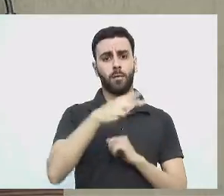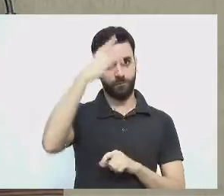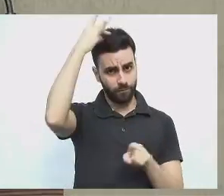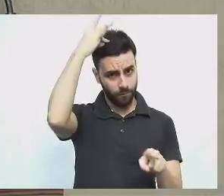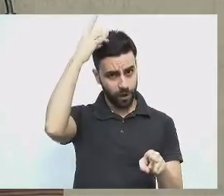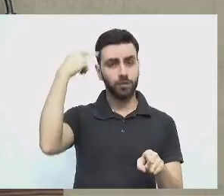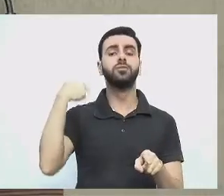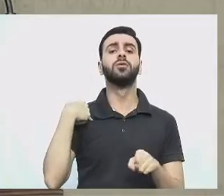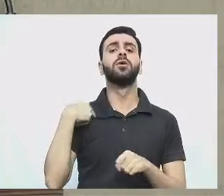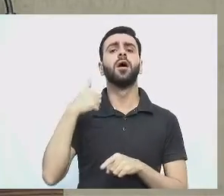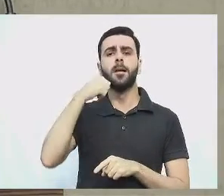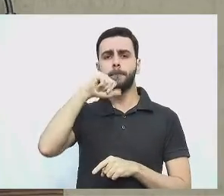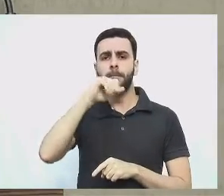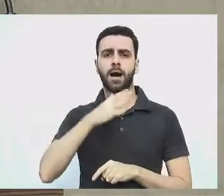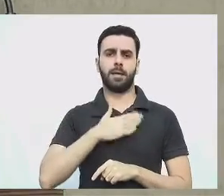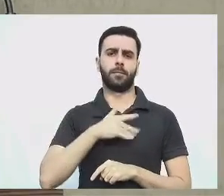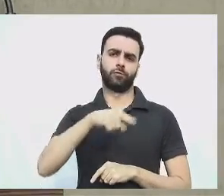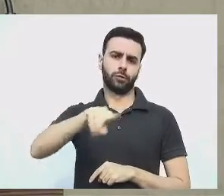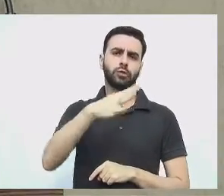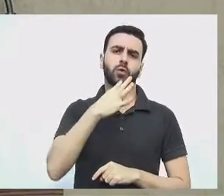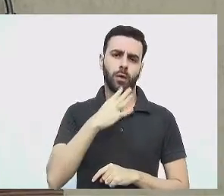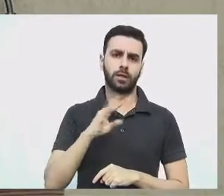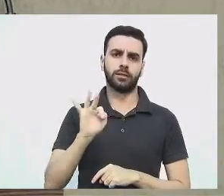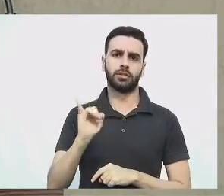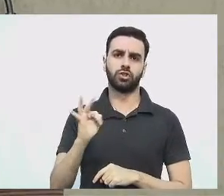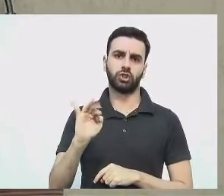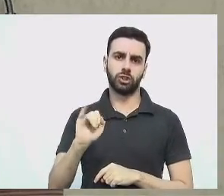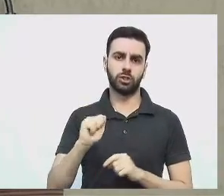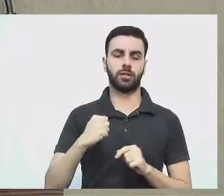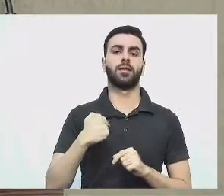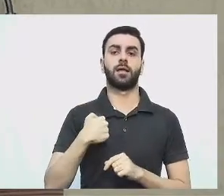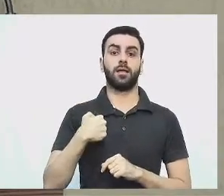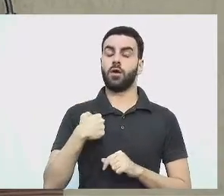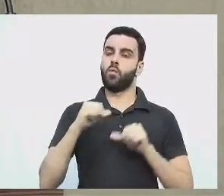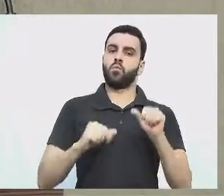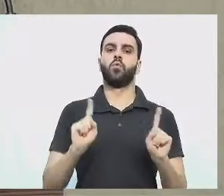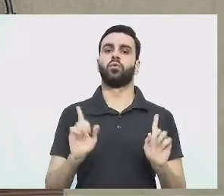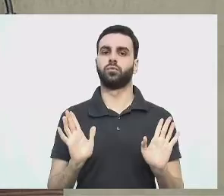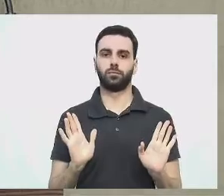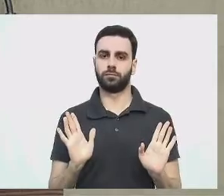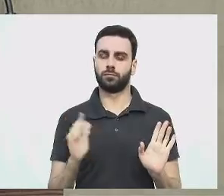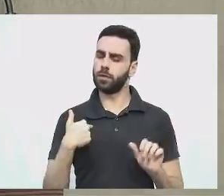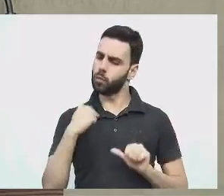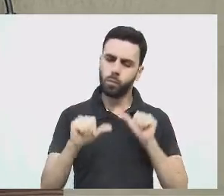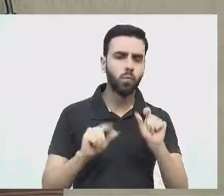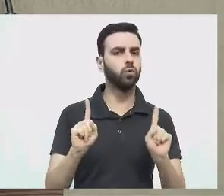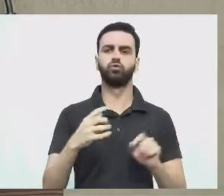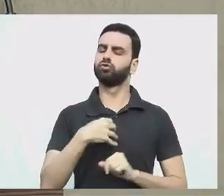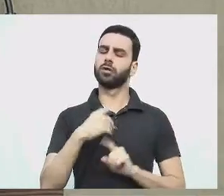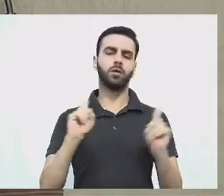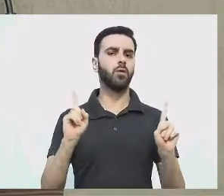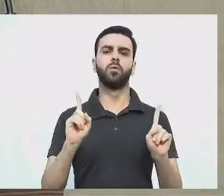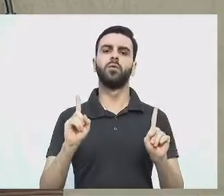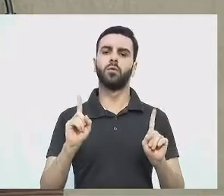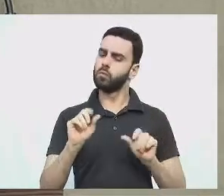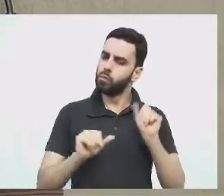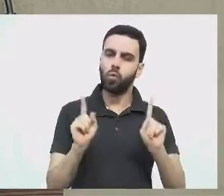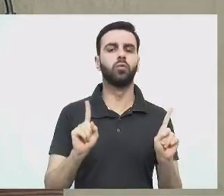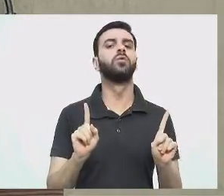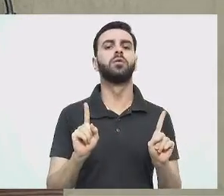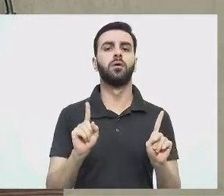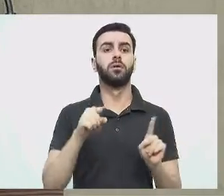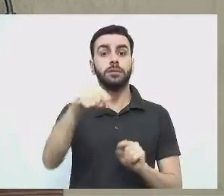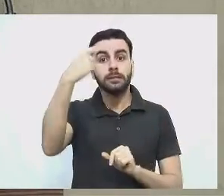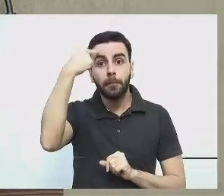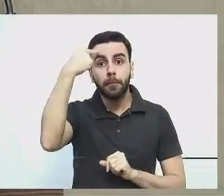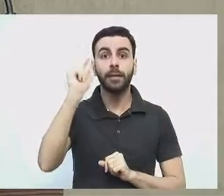sou filho da dona Titita. Eu não mudo. Eu não mudo, não vou mudar. E quem